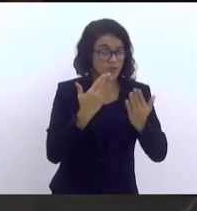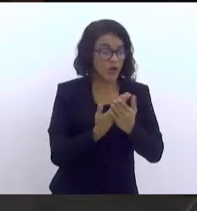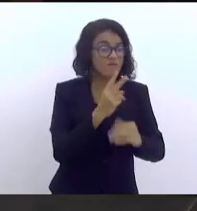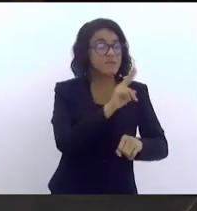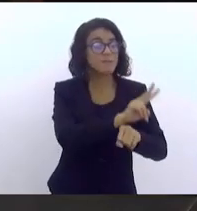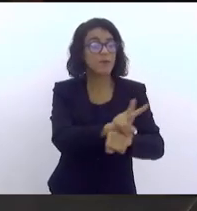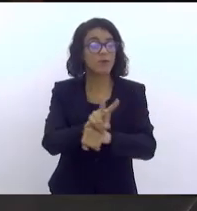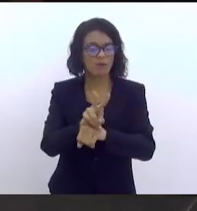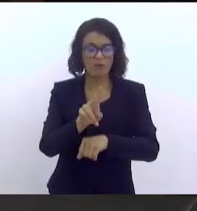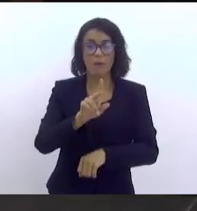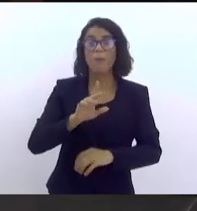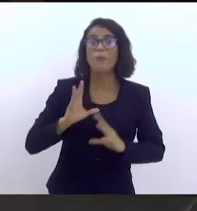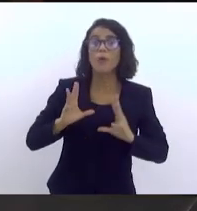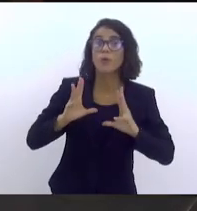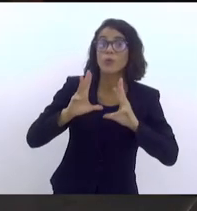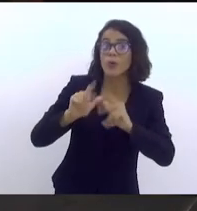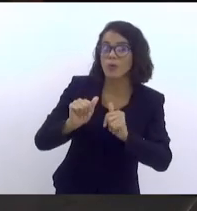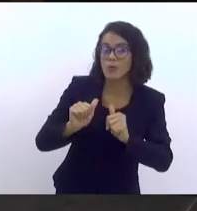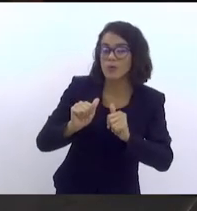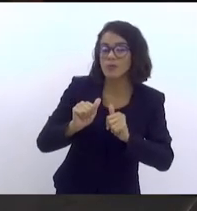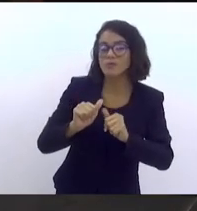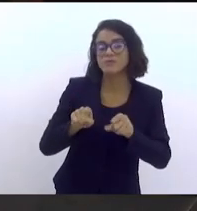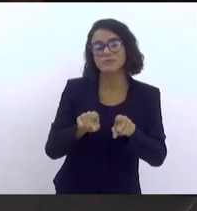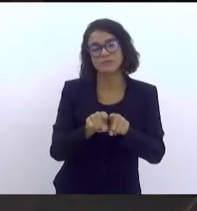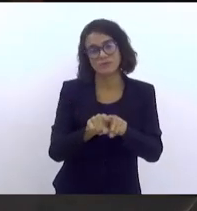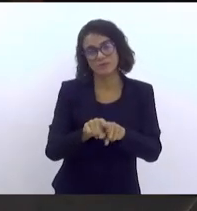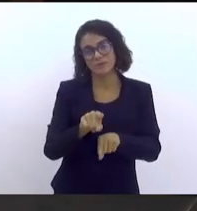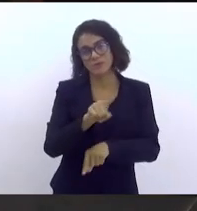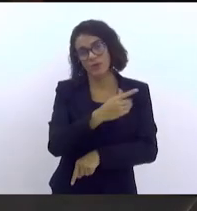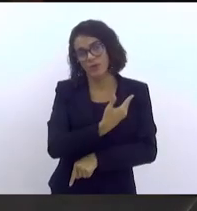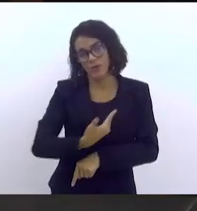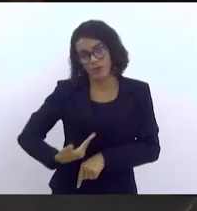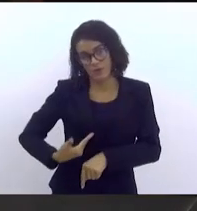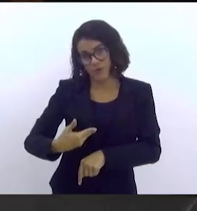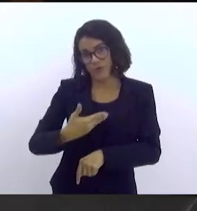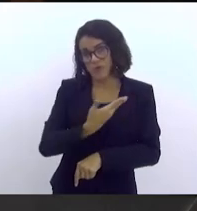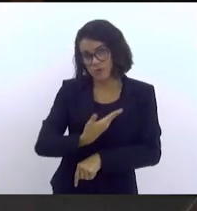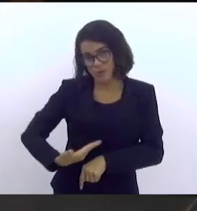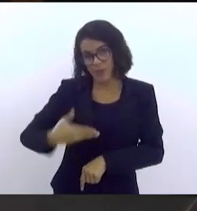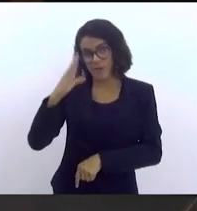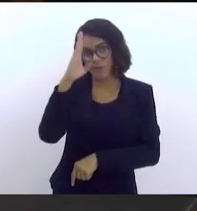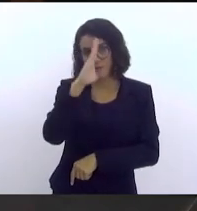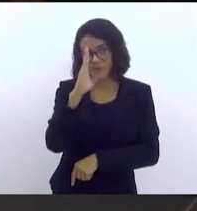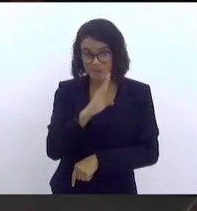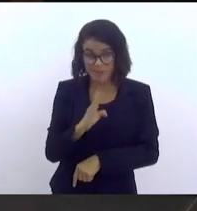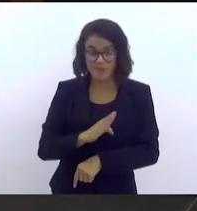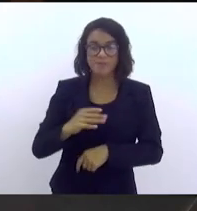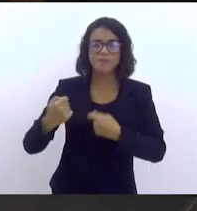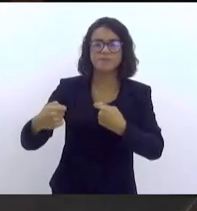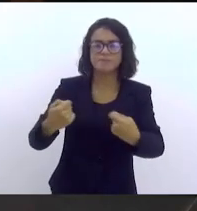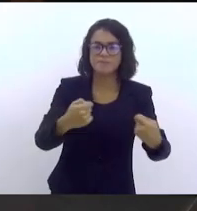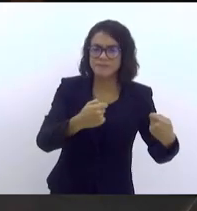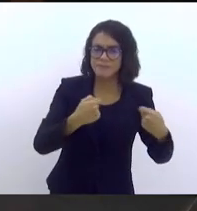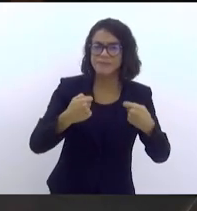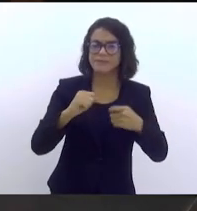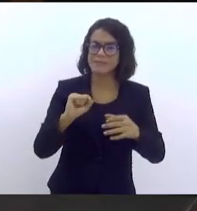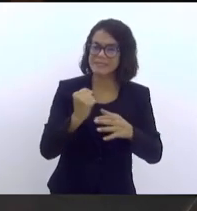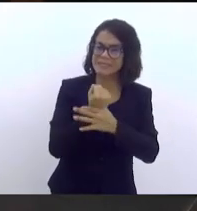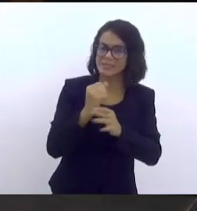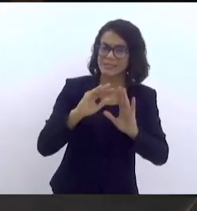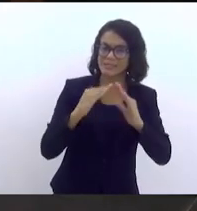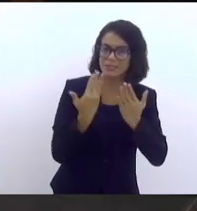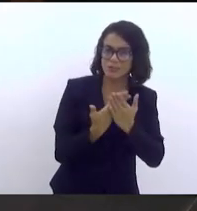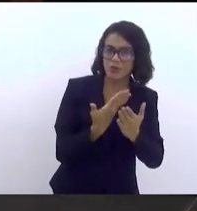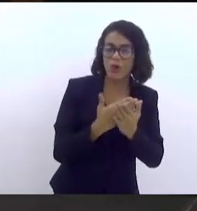por todos o estado o estado brasileiro precisa garantir que a escola